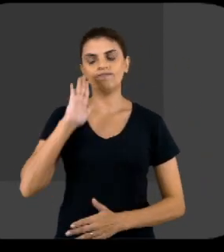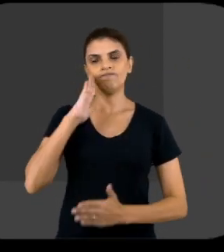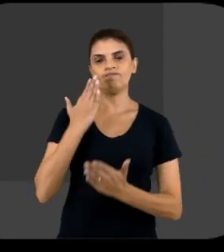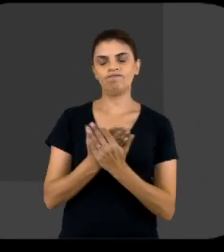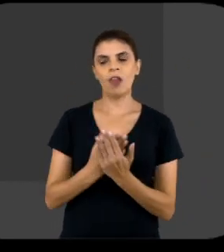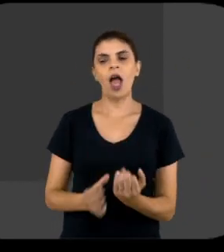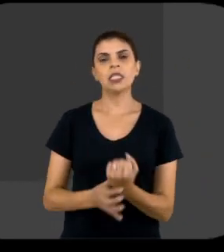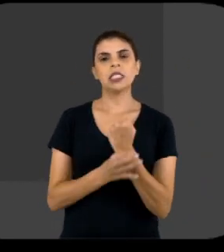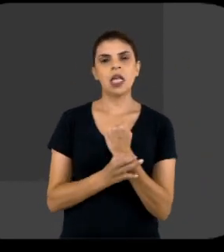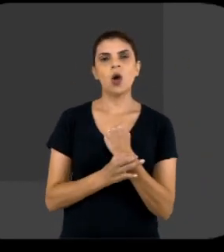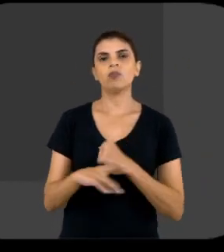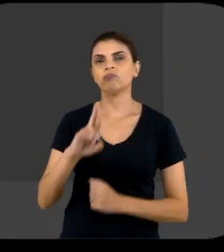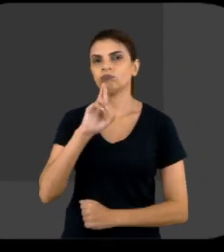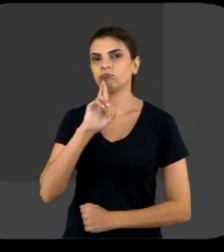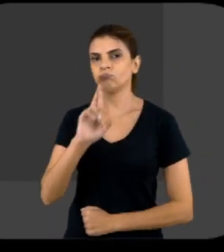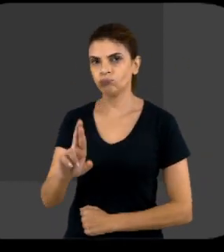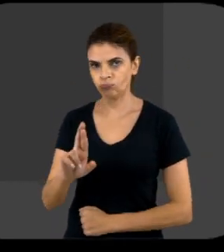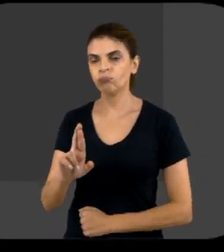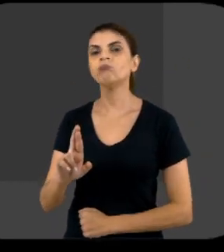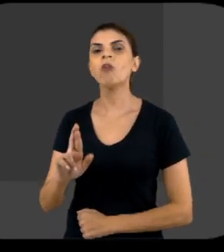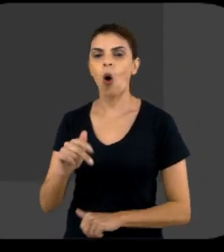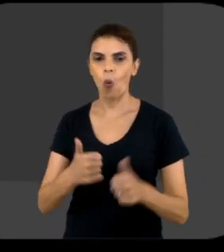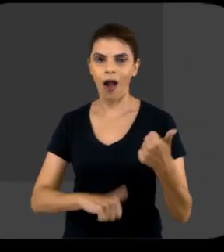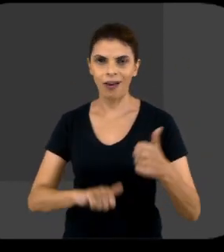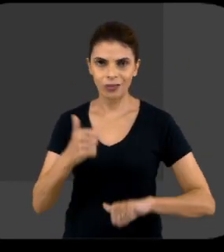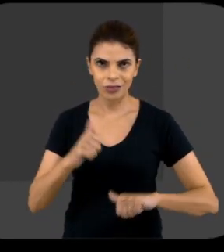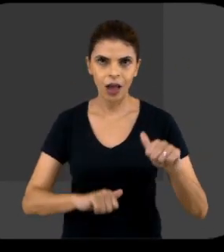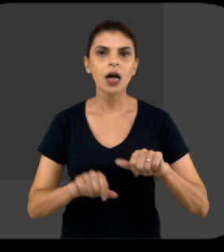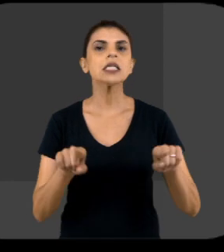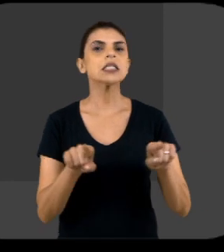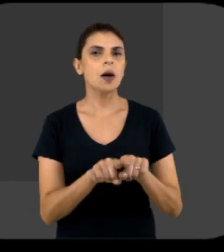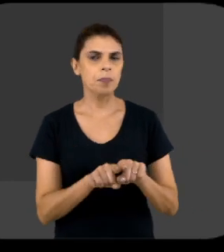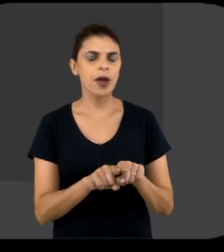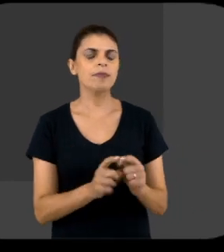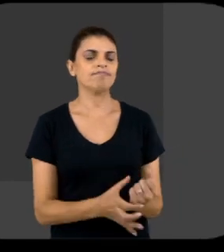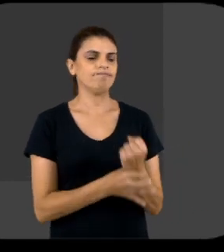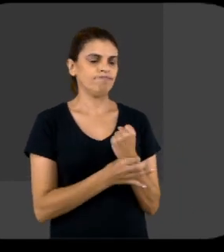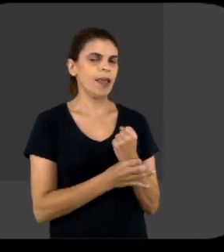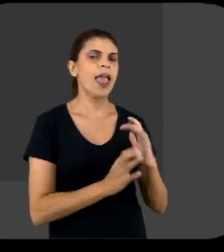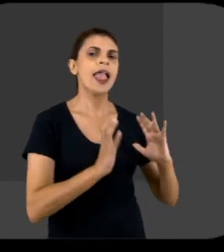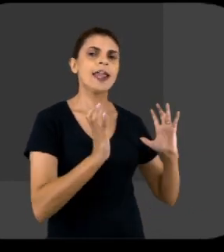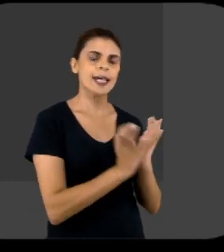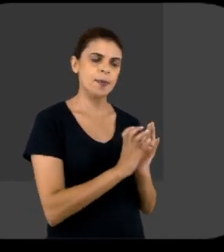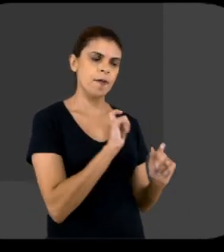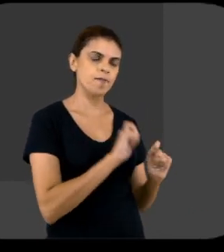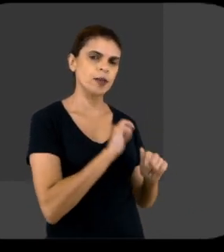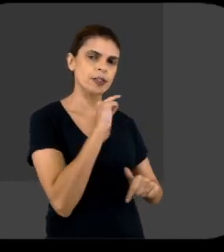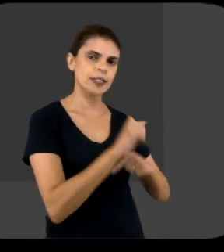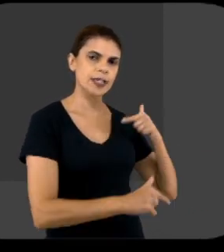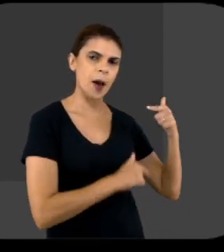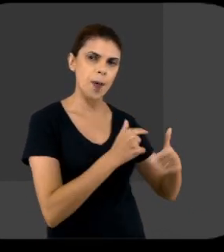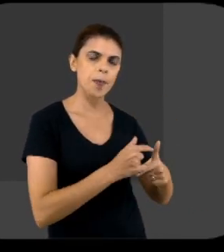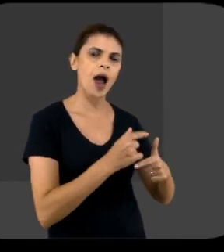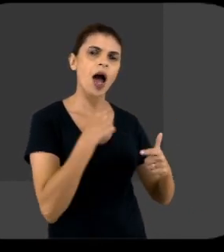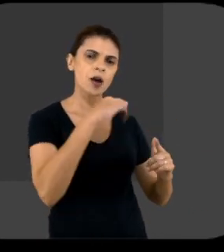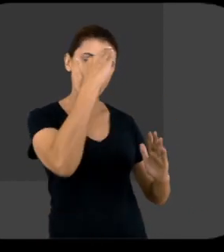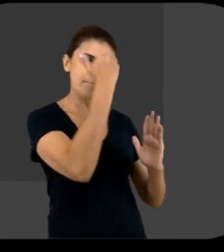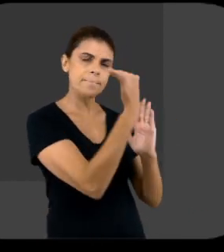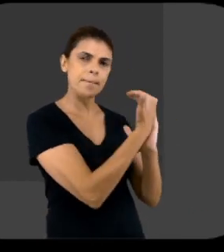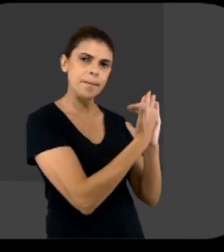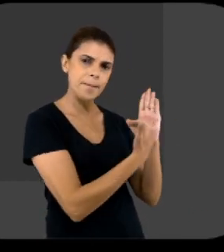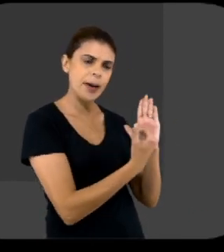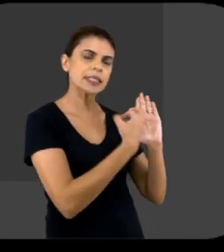você assegurar a rastreabilidade da qualidade e assegurar que a equipe está realizando todos